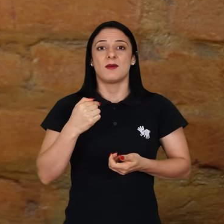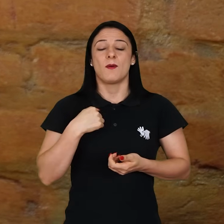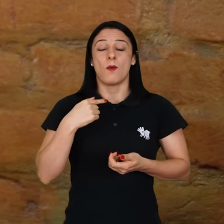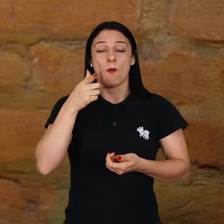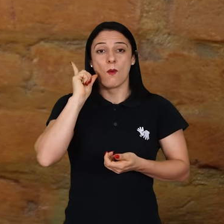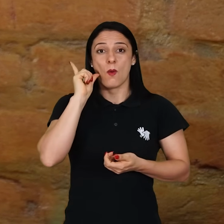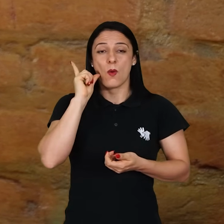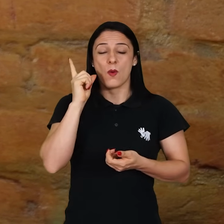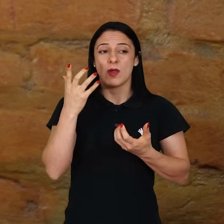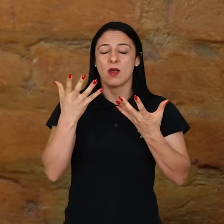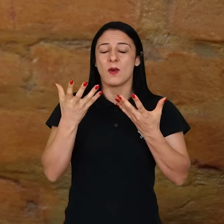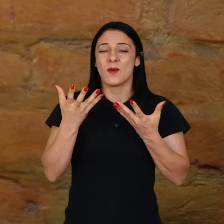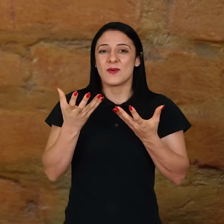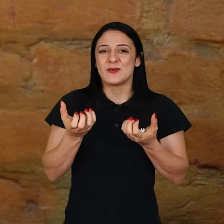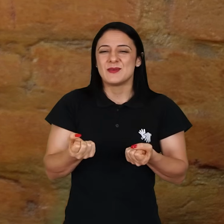acolher ontem